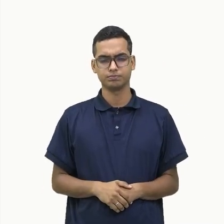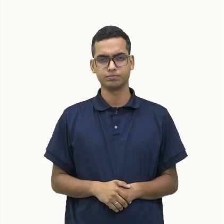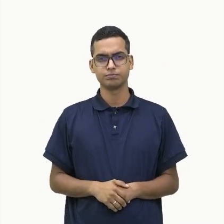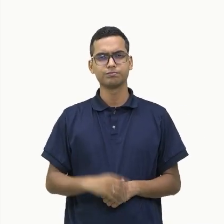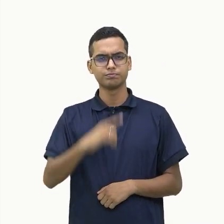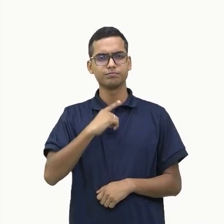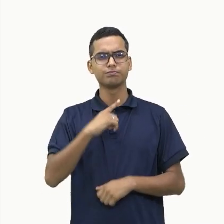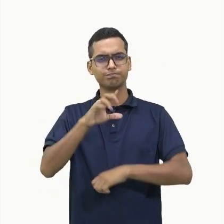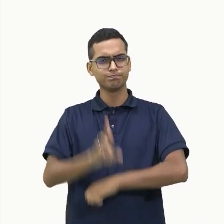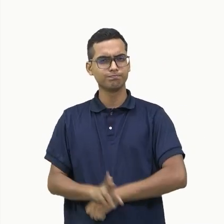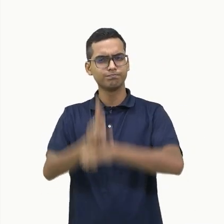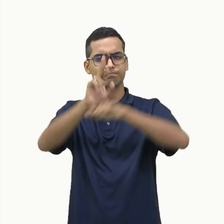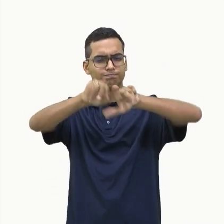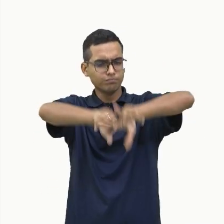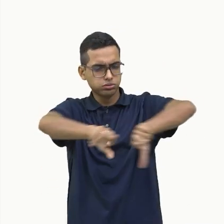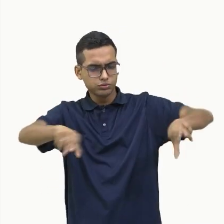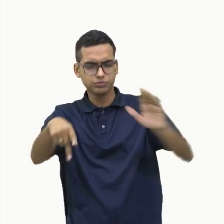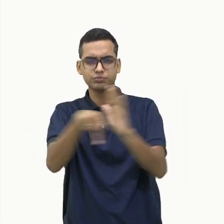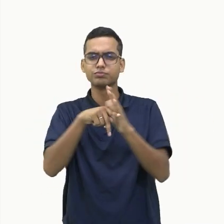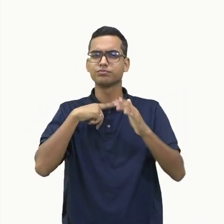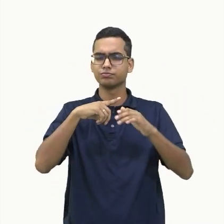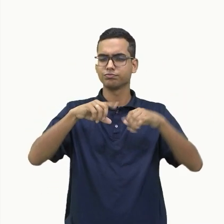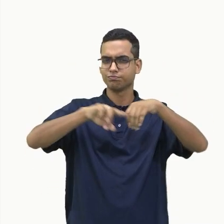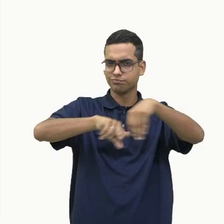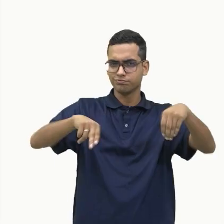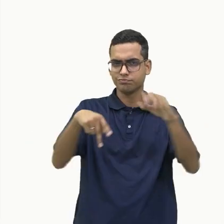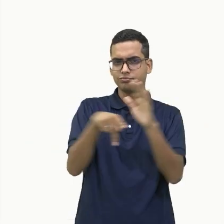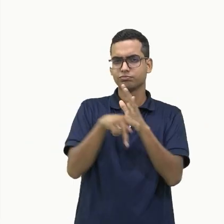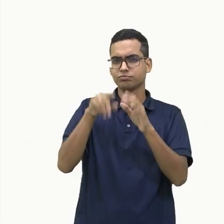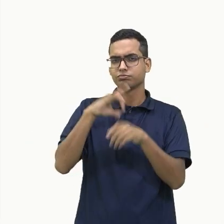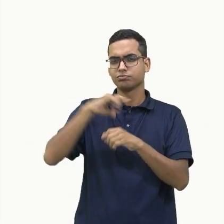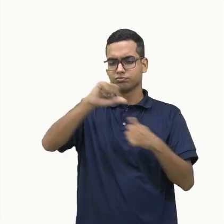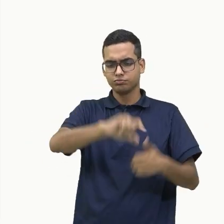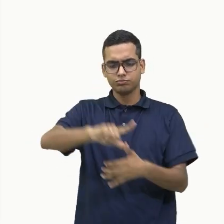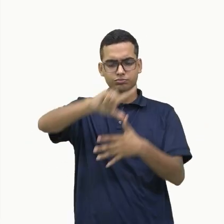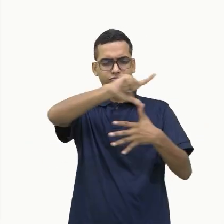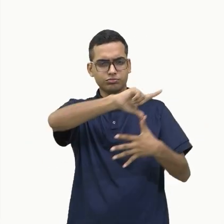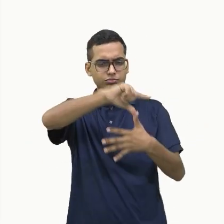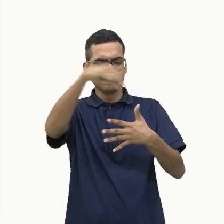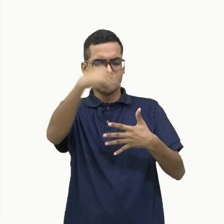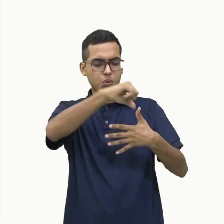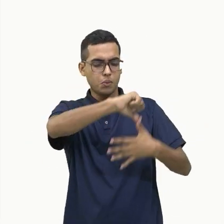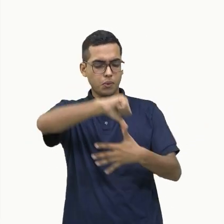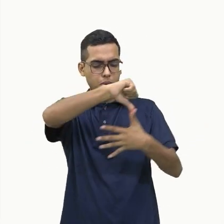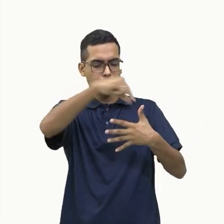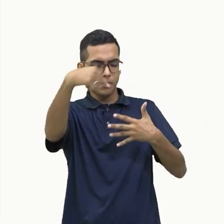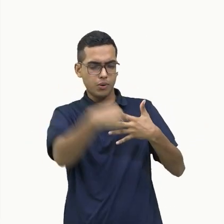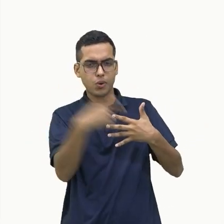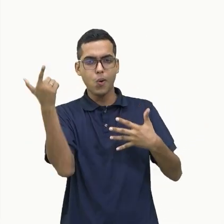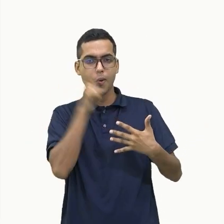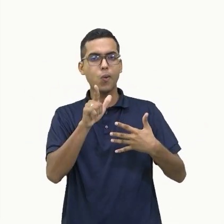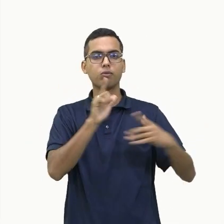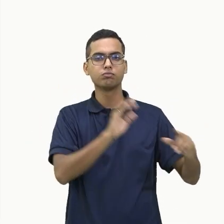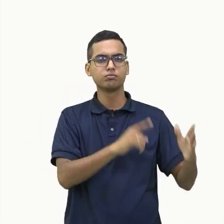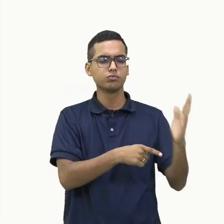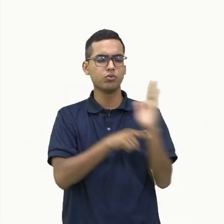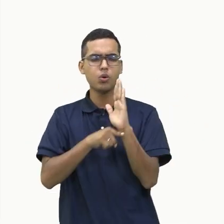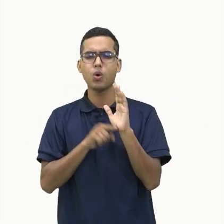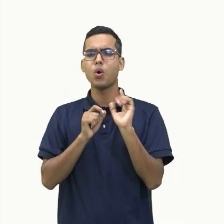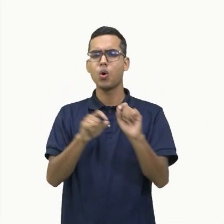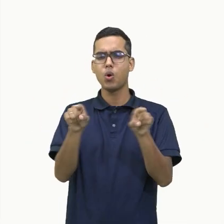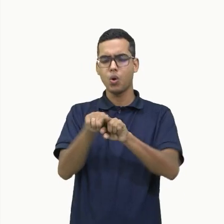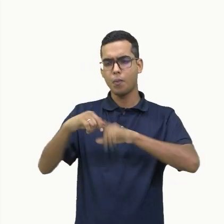esses recursos minerais na América do Sul e isso acaba ajudando no desenvolvimento, né,